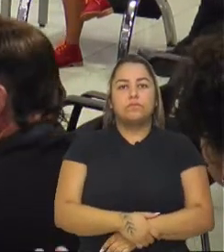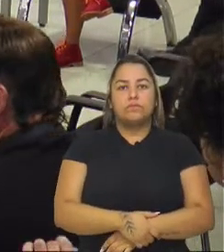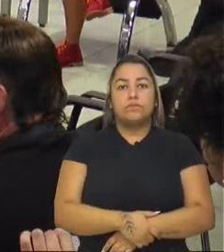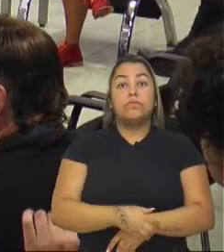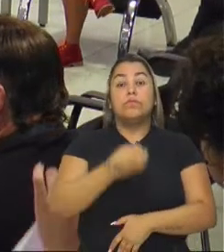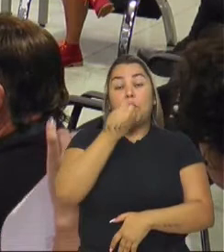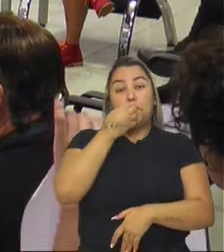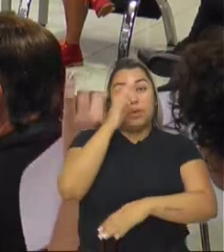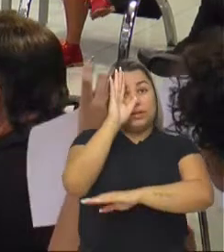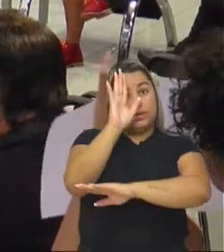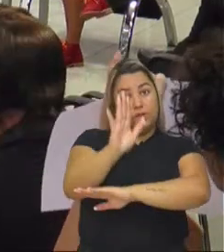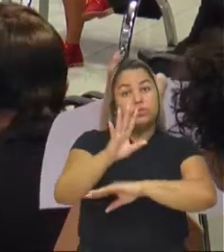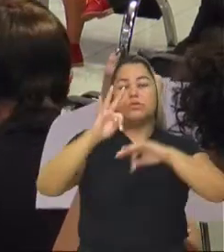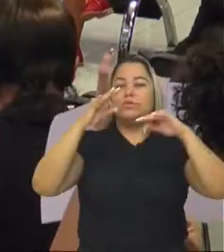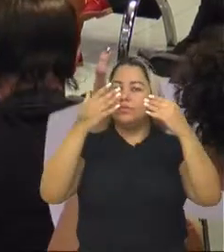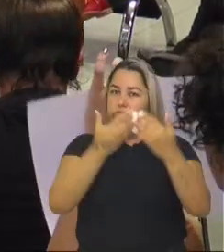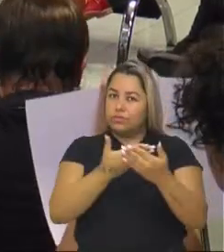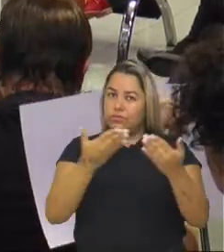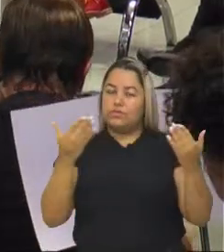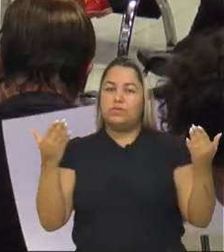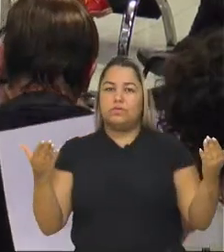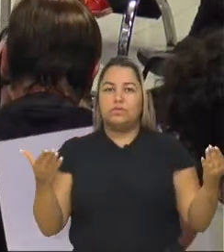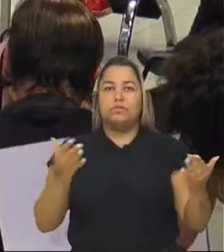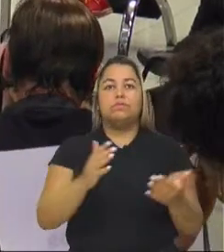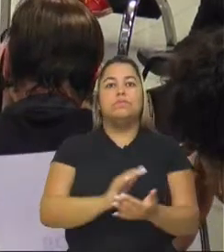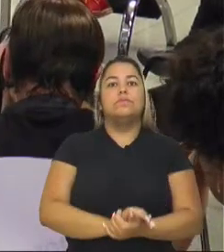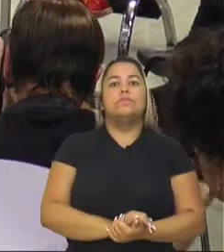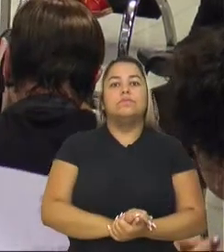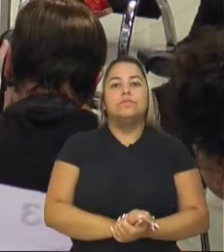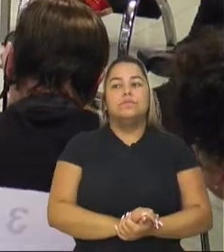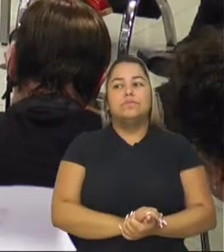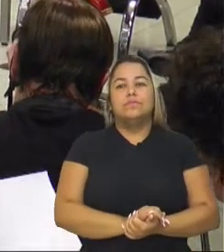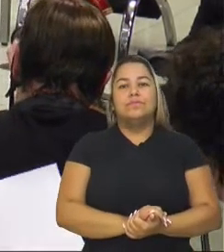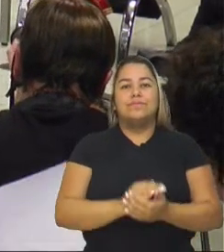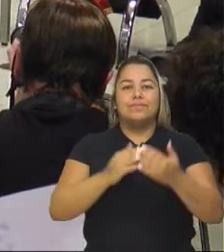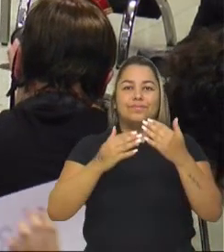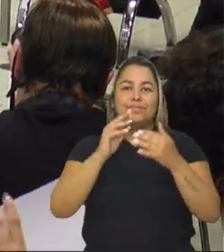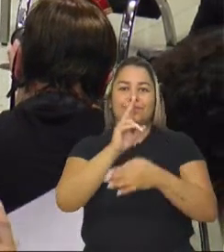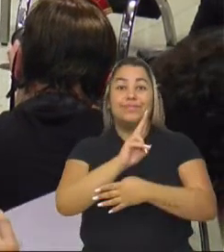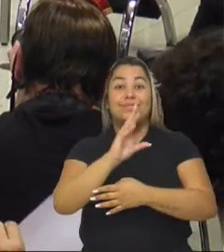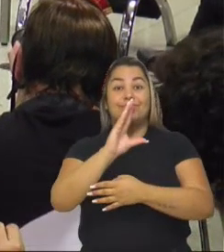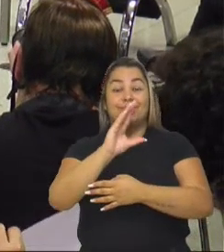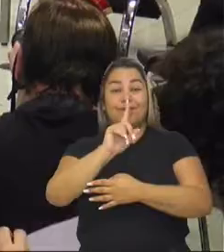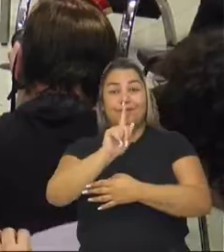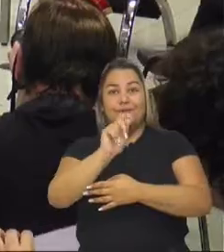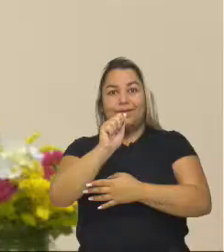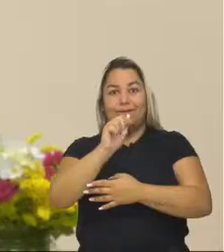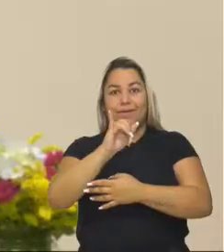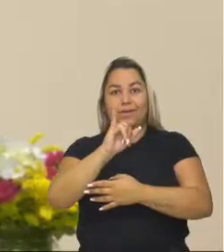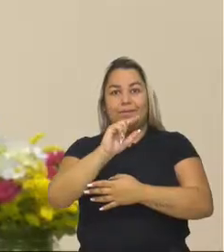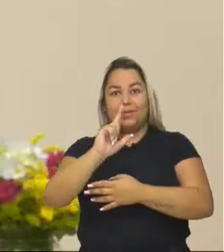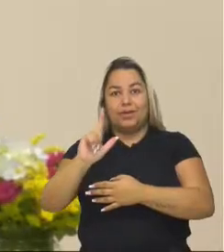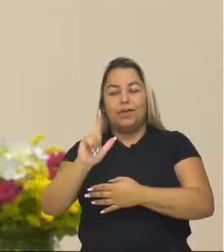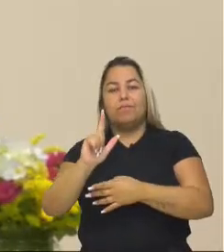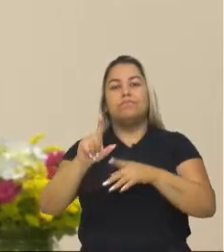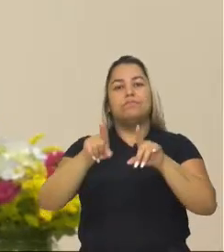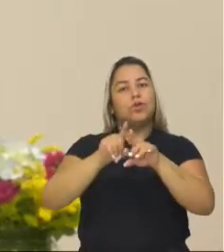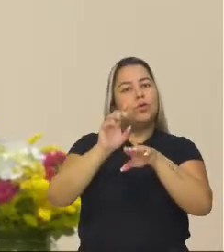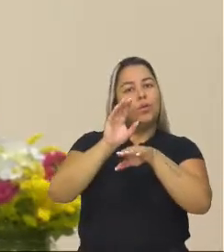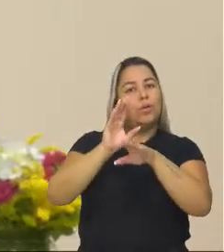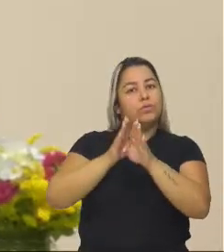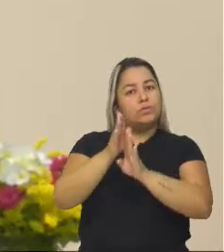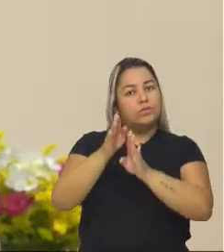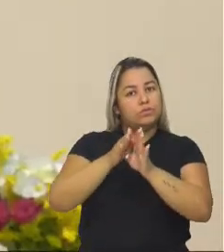Boa tarde a todas, todos e todes. Eu me chamo Gabriel Henrique Figueiredo, estou conselheiro